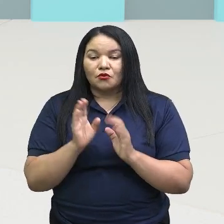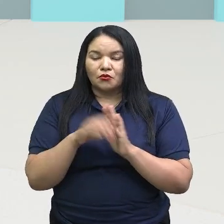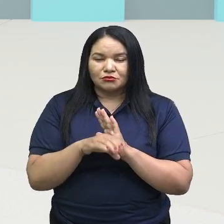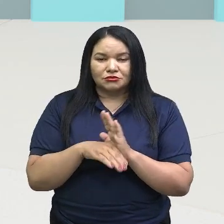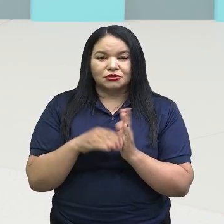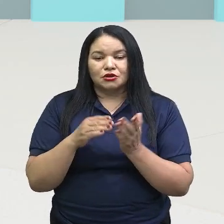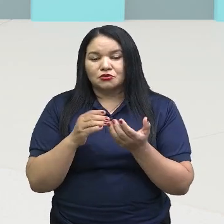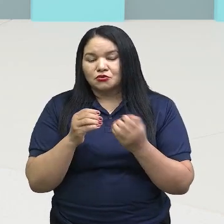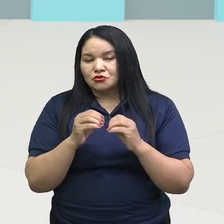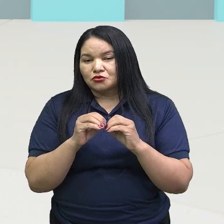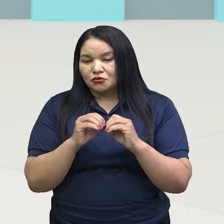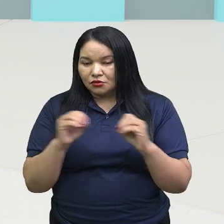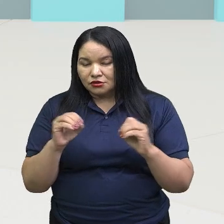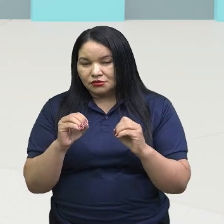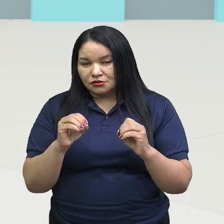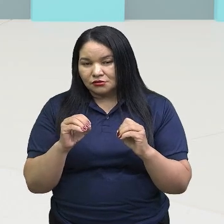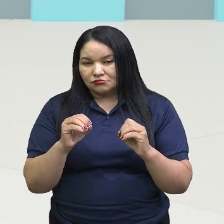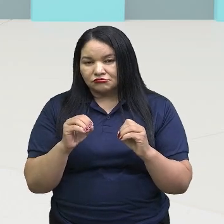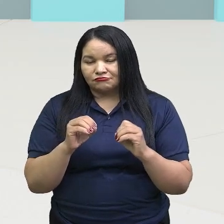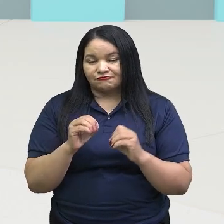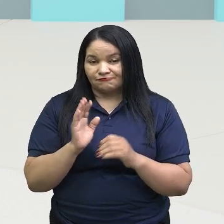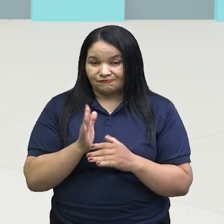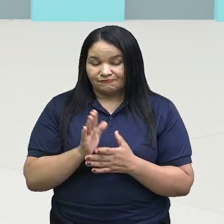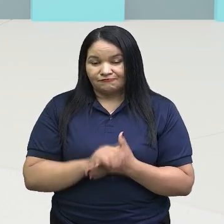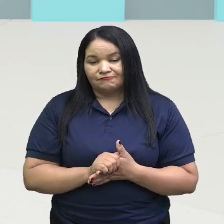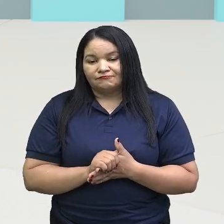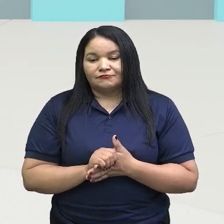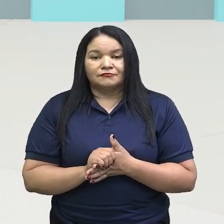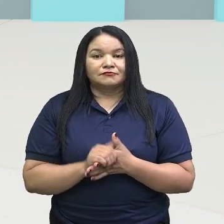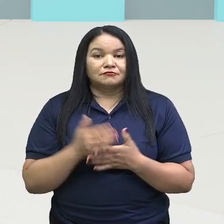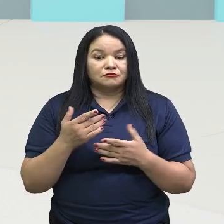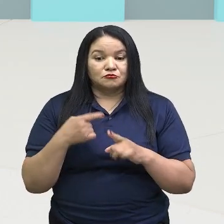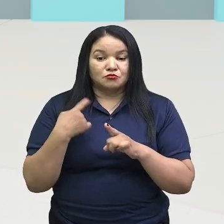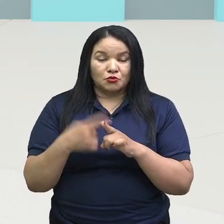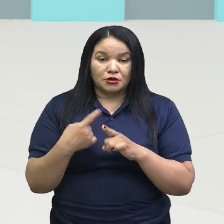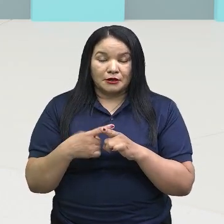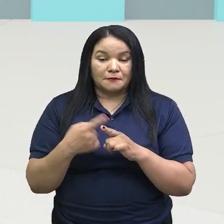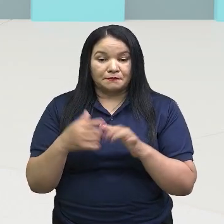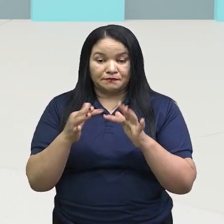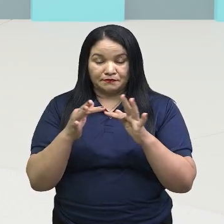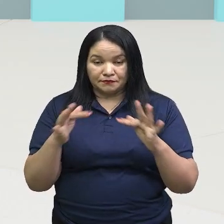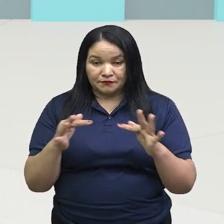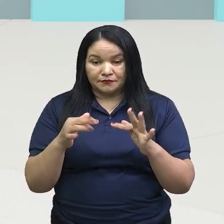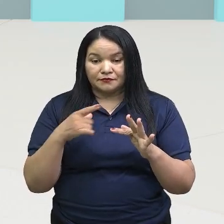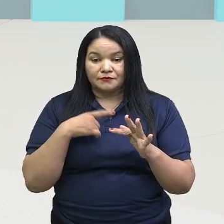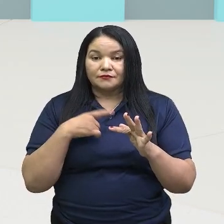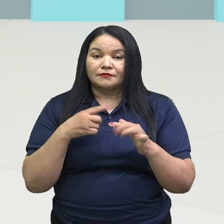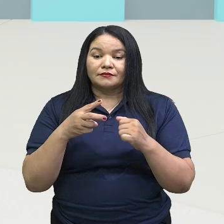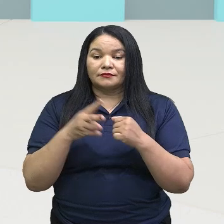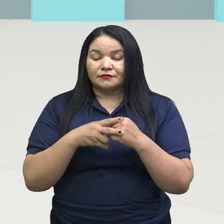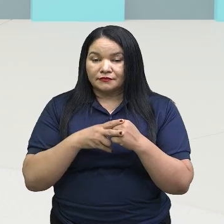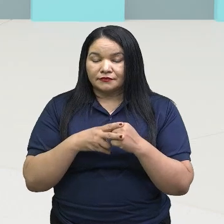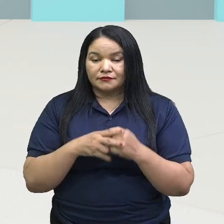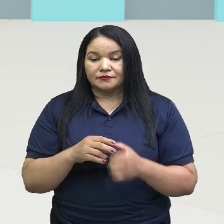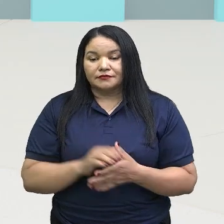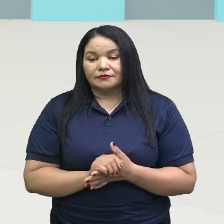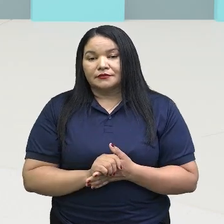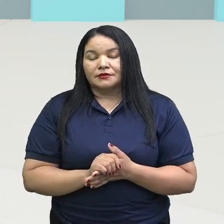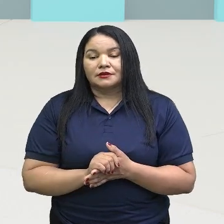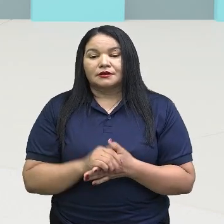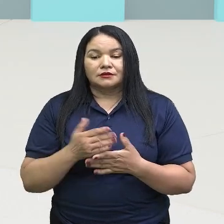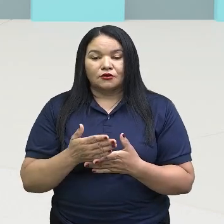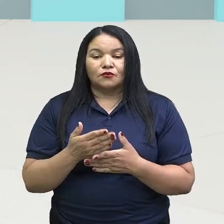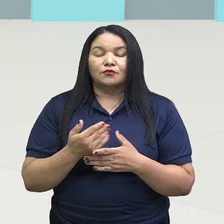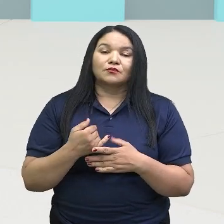conceito de oração ou de orações? Porque é uma frase que vai apresentar um verbo. Quando eu digo